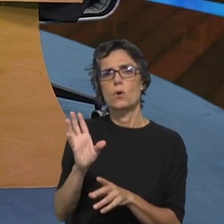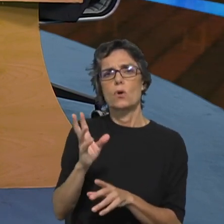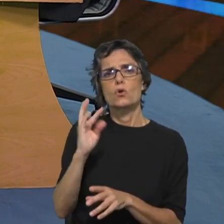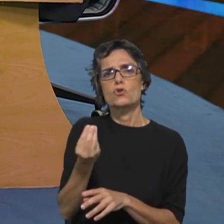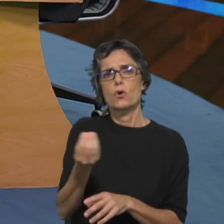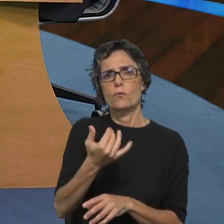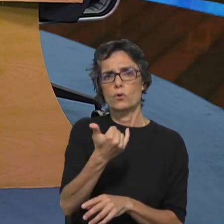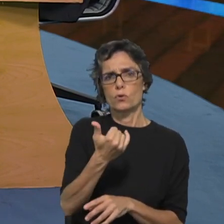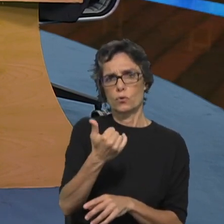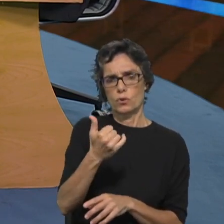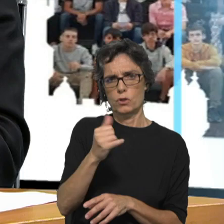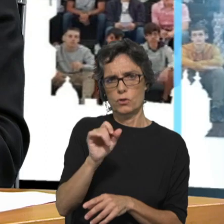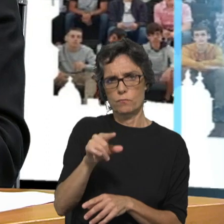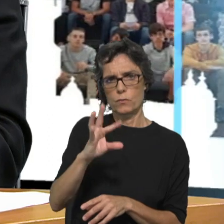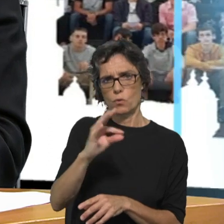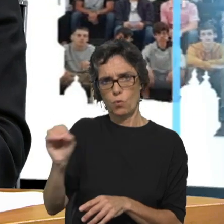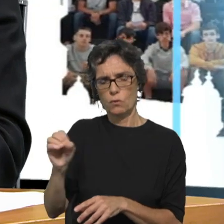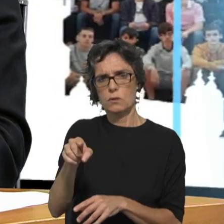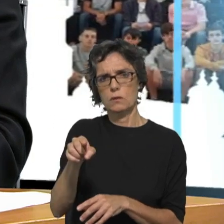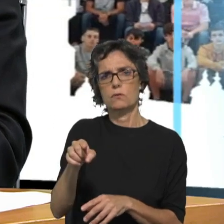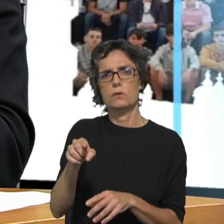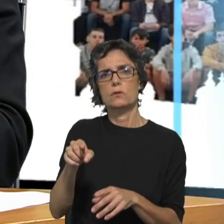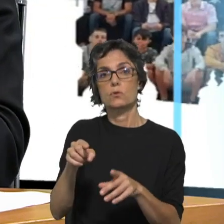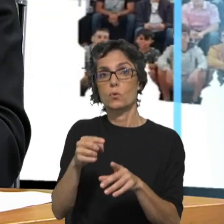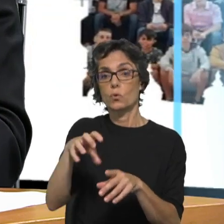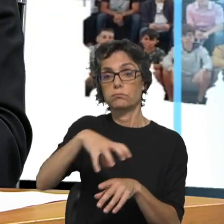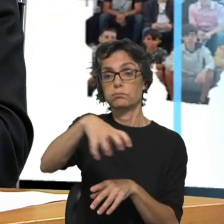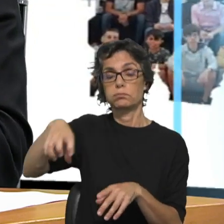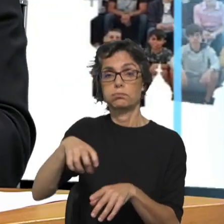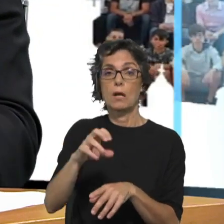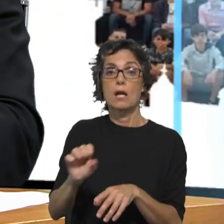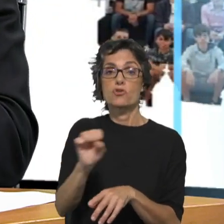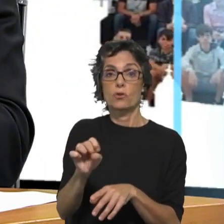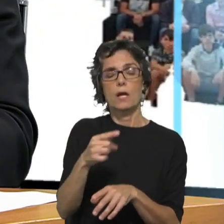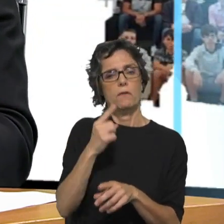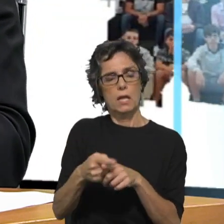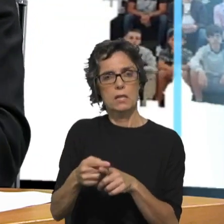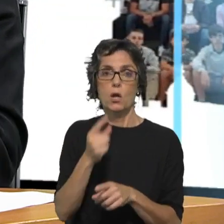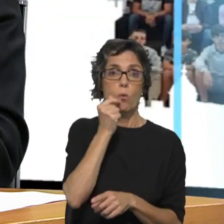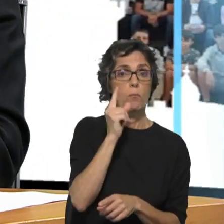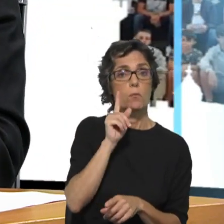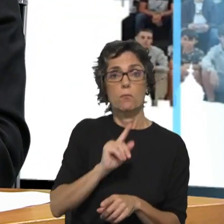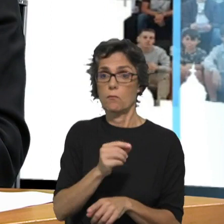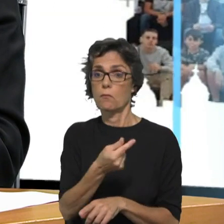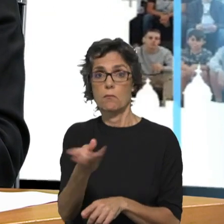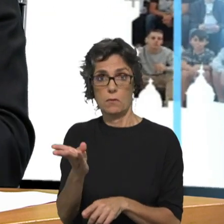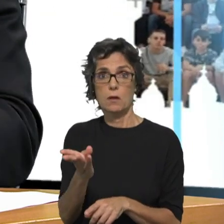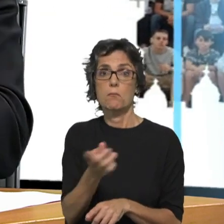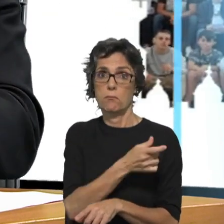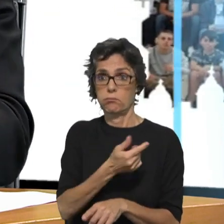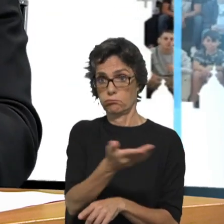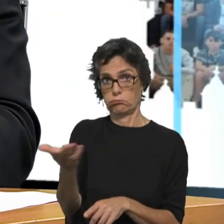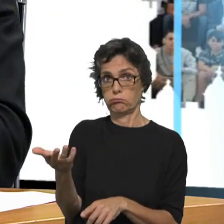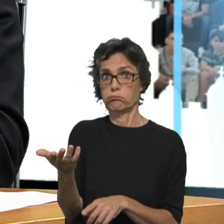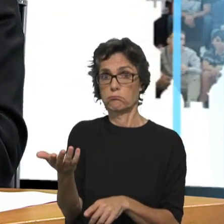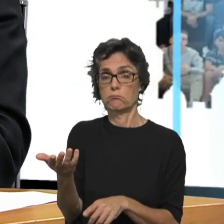uma distribuição geográfica bastante interessante, com uma distribuição entre homens e mulheres também representativa, enfim,